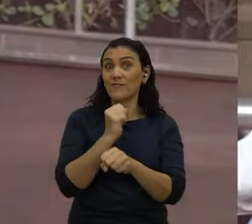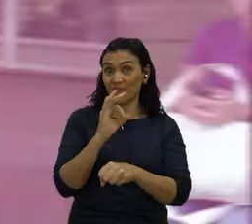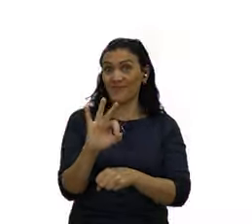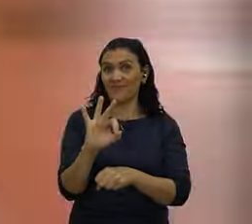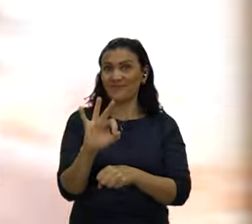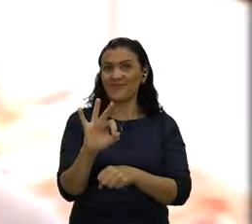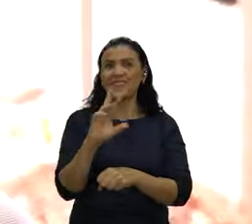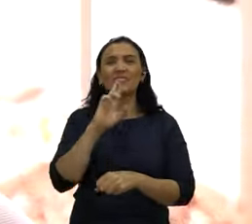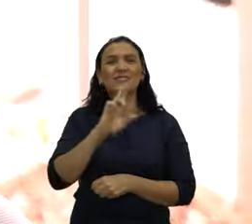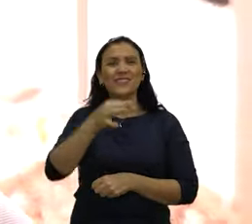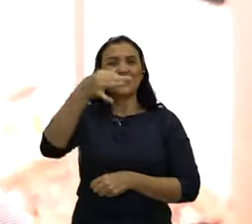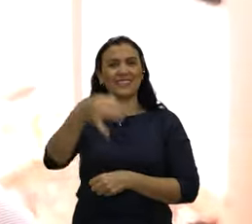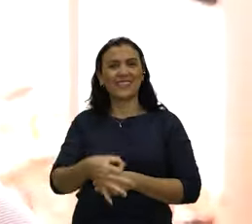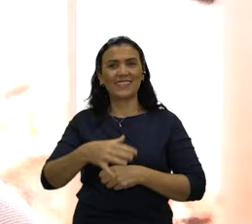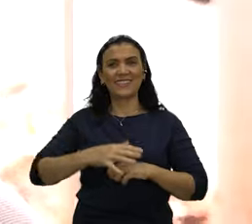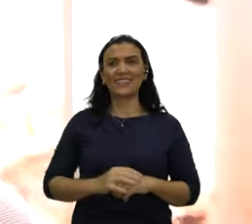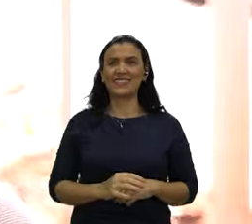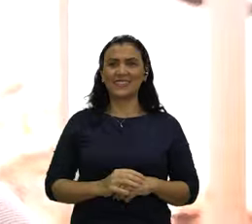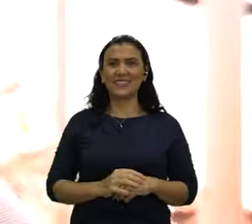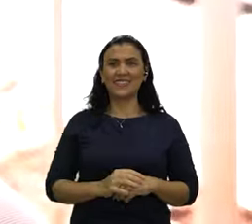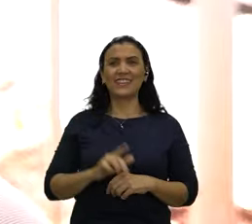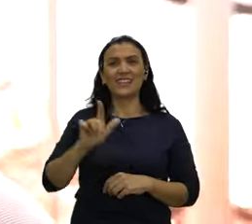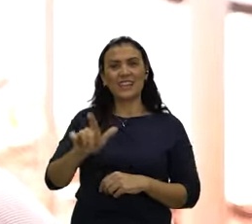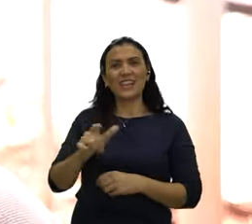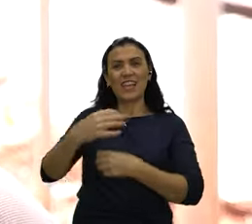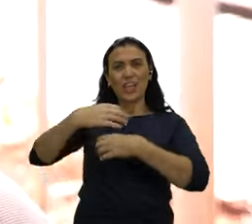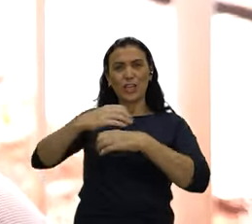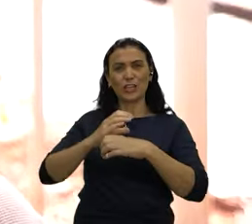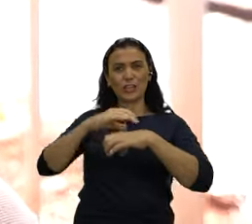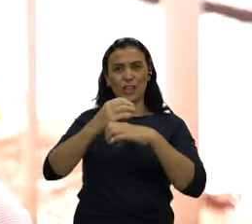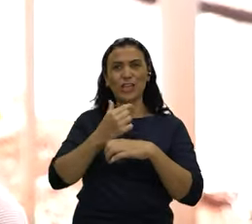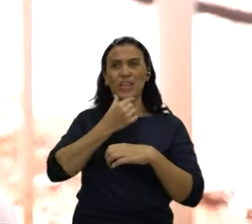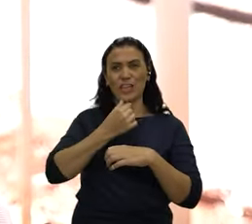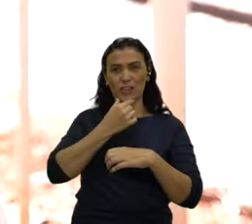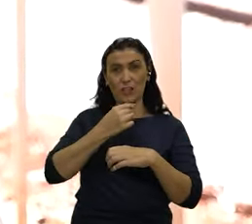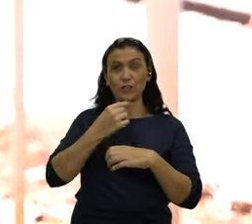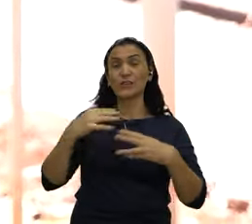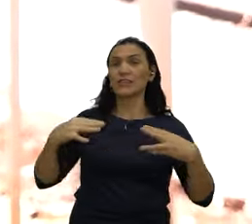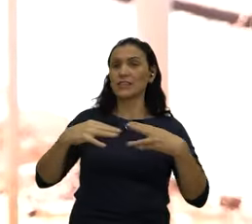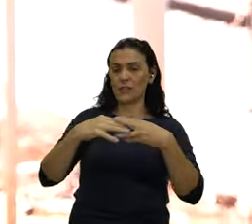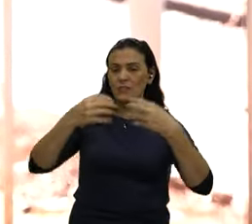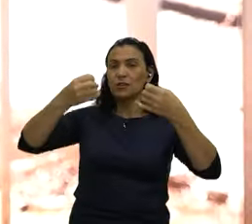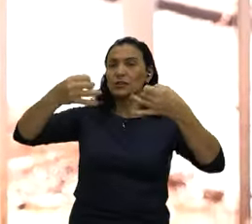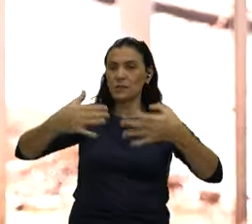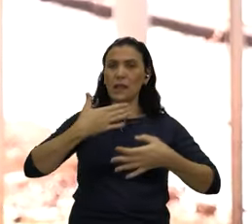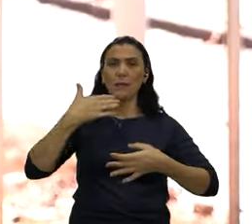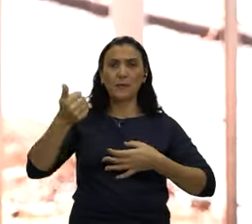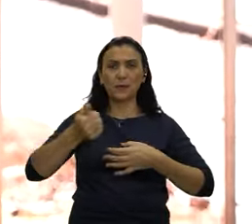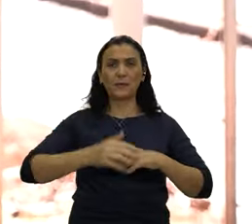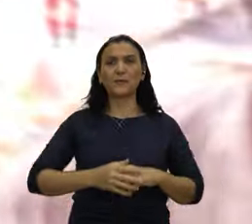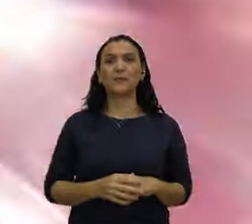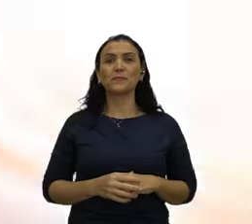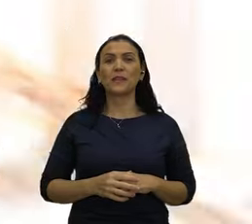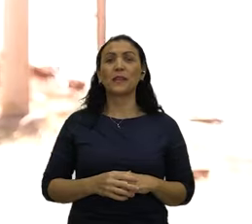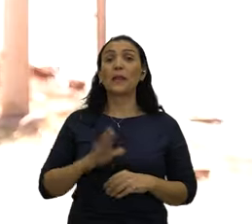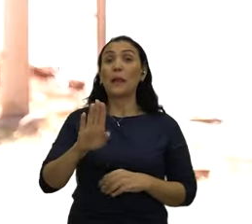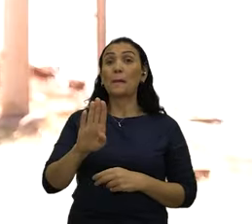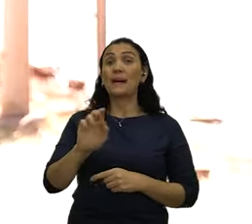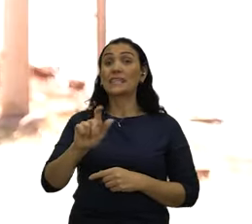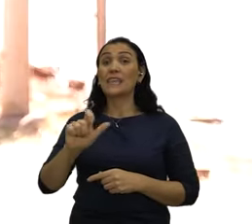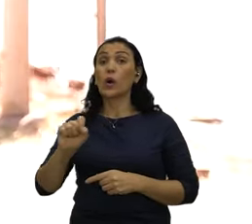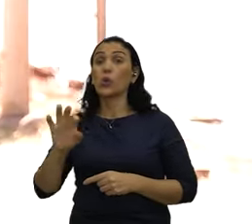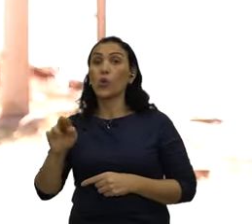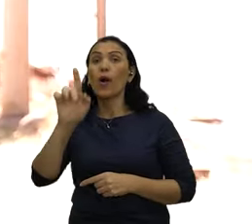concretar? Resposta certa. O Euler, que é engenheiro civil há 12 anos, vai explicar melhor pra gente. Basalto é